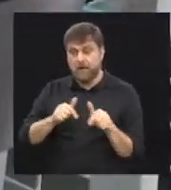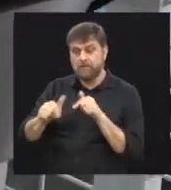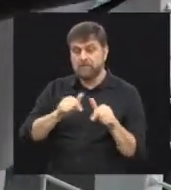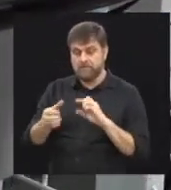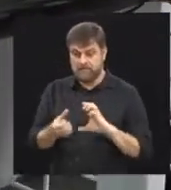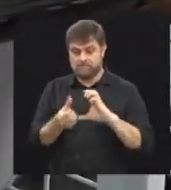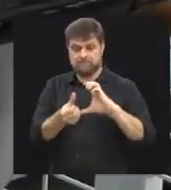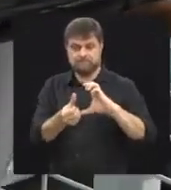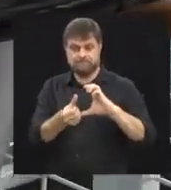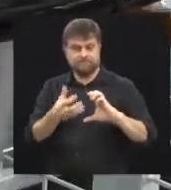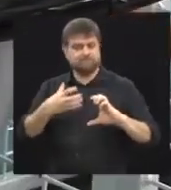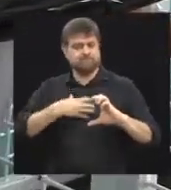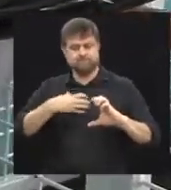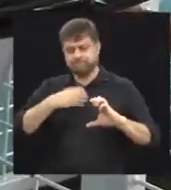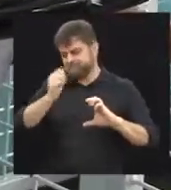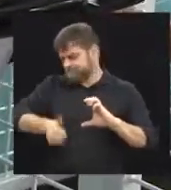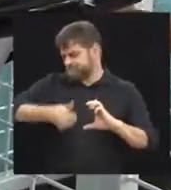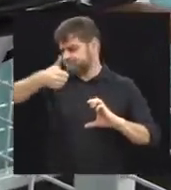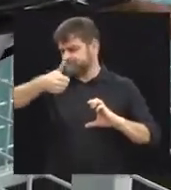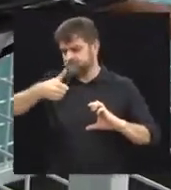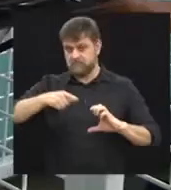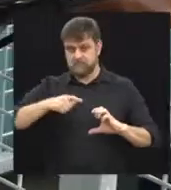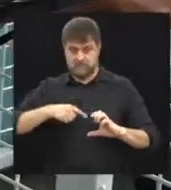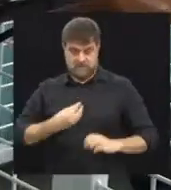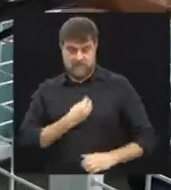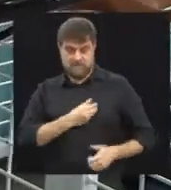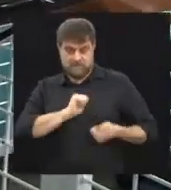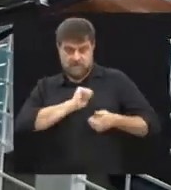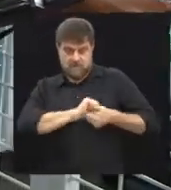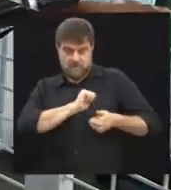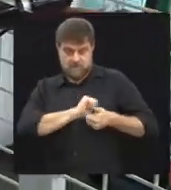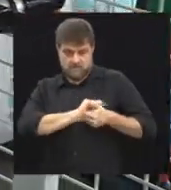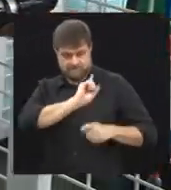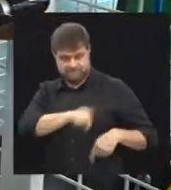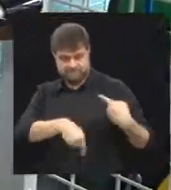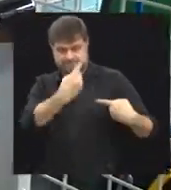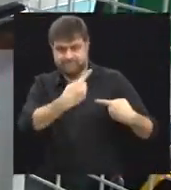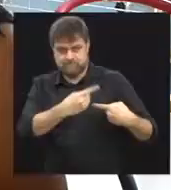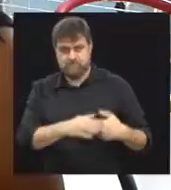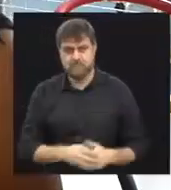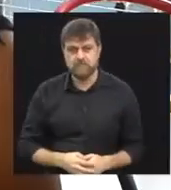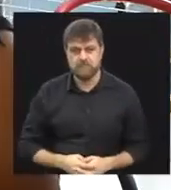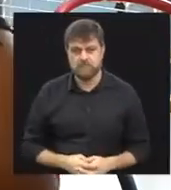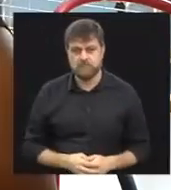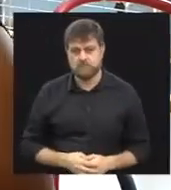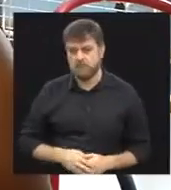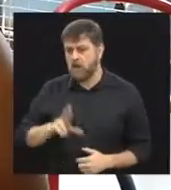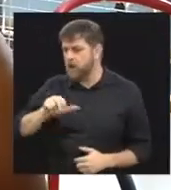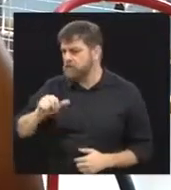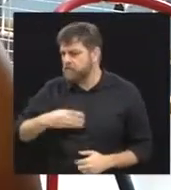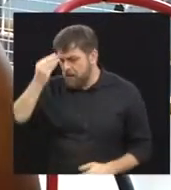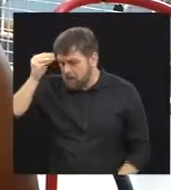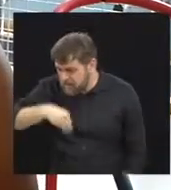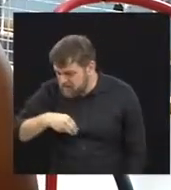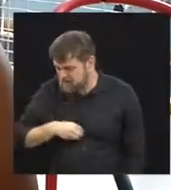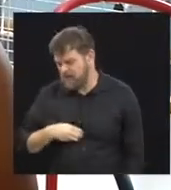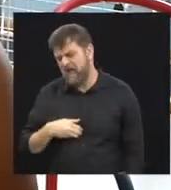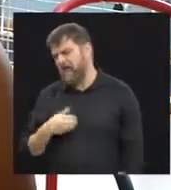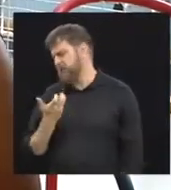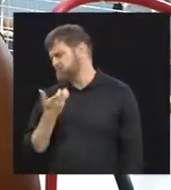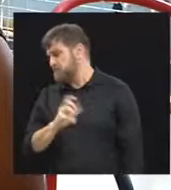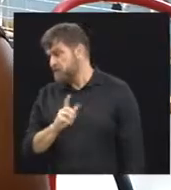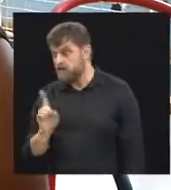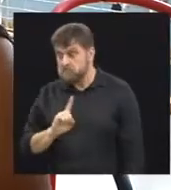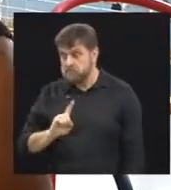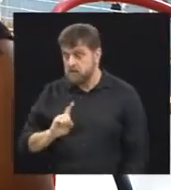diferenciado e é o que garante a qualidade de vida e avanço no tratamento do Everton. Nunca ficou com preguiça de vir.